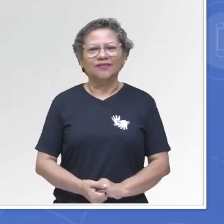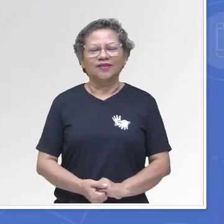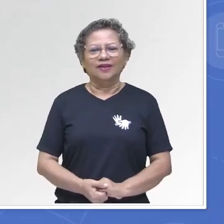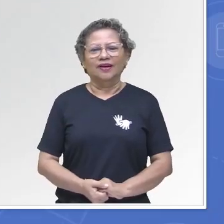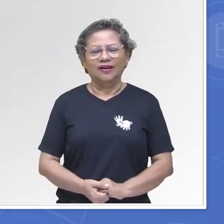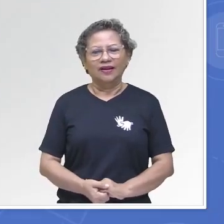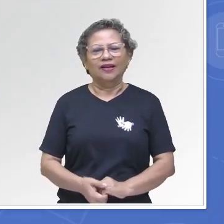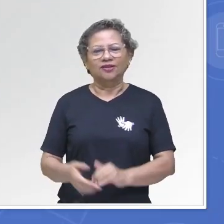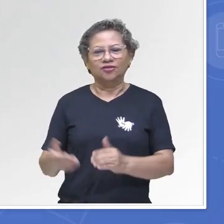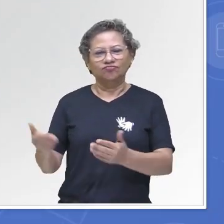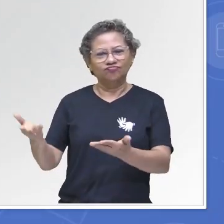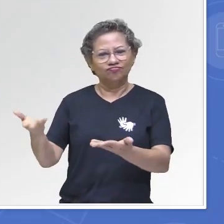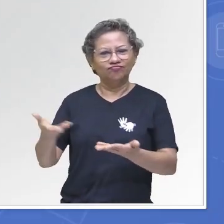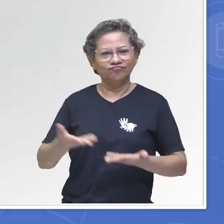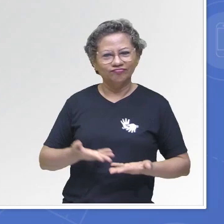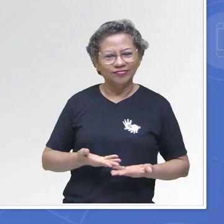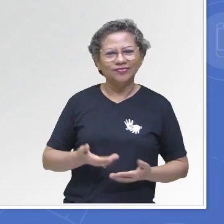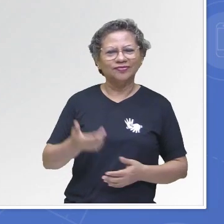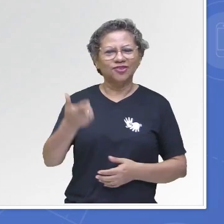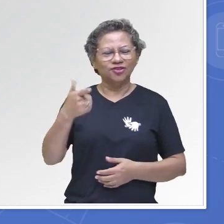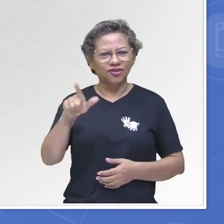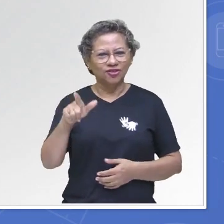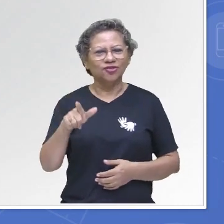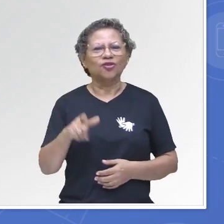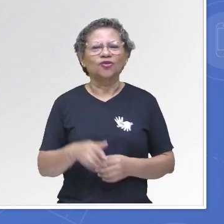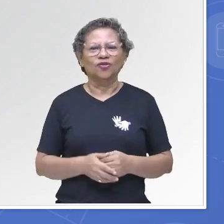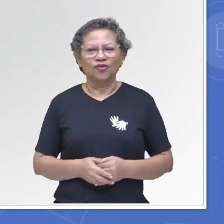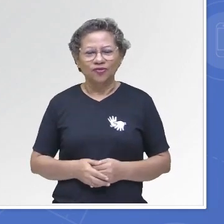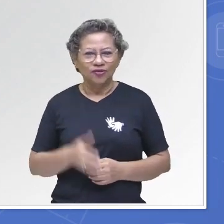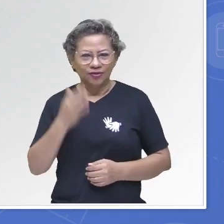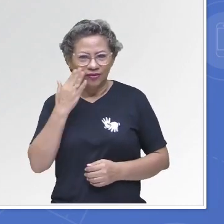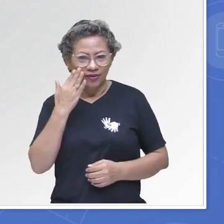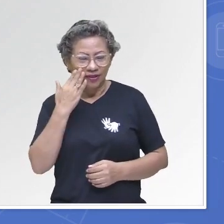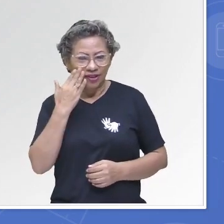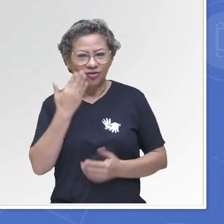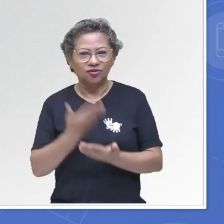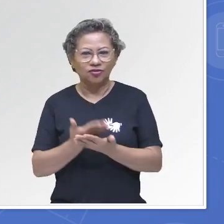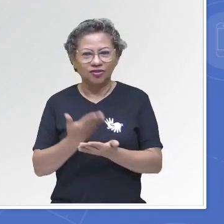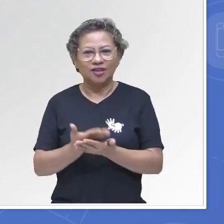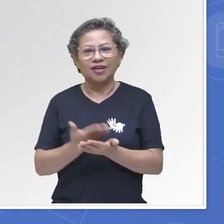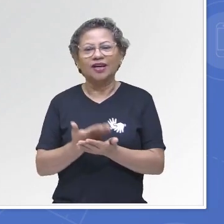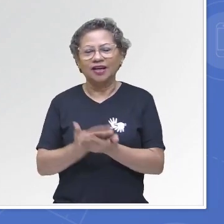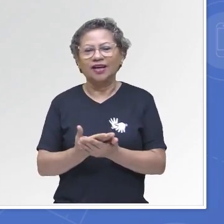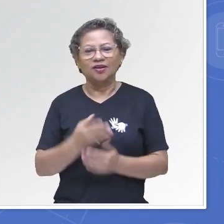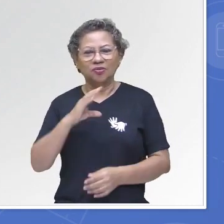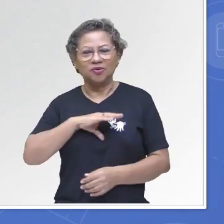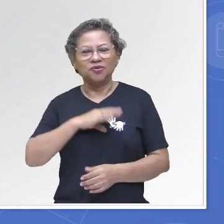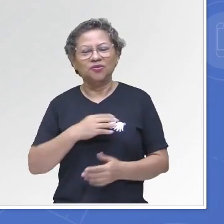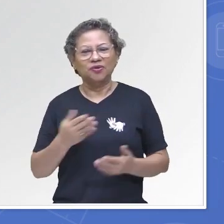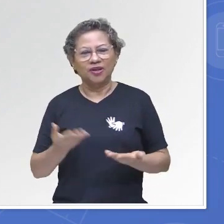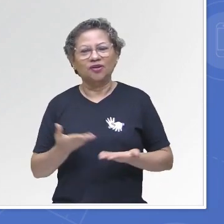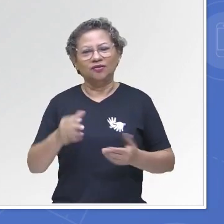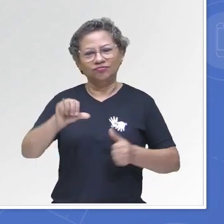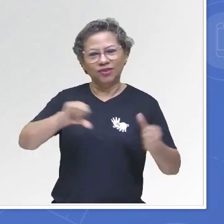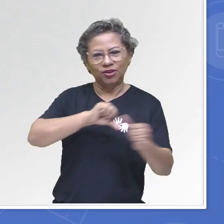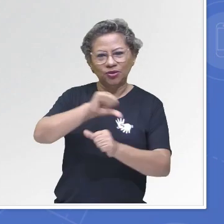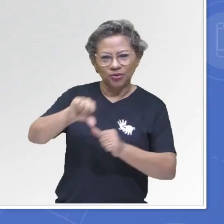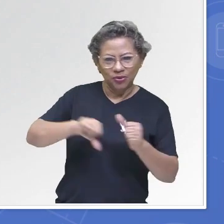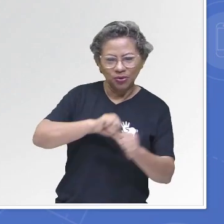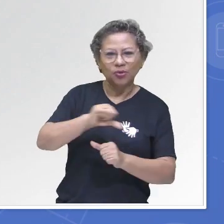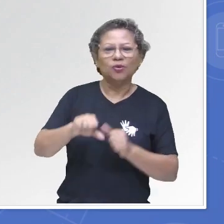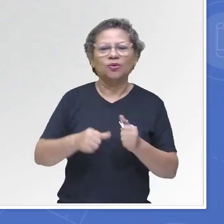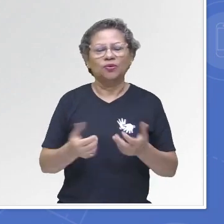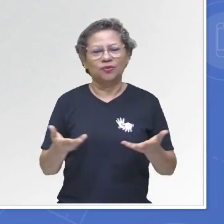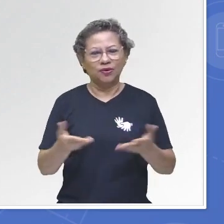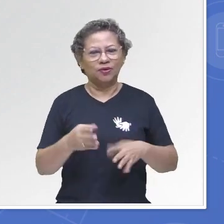Muito bem, retornamos aí depois dessa aula, desse show aí do professor Mário. Retornamos agora com mais uma aula de matemática,